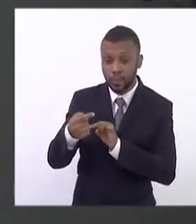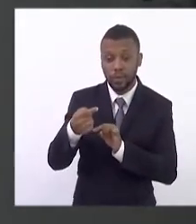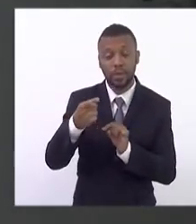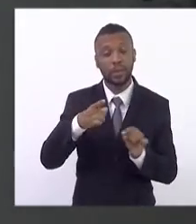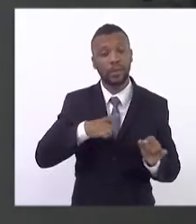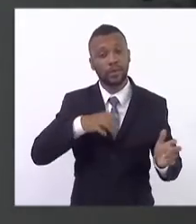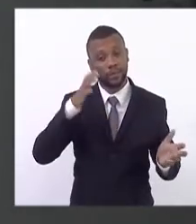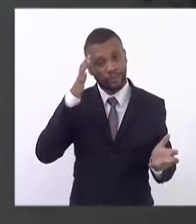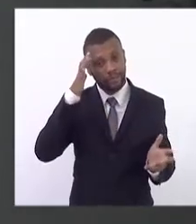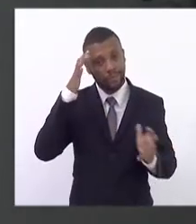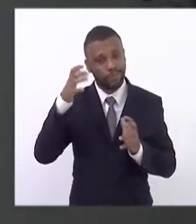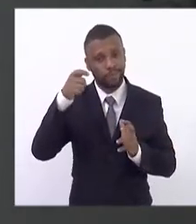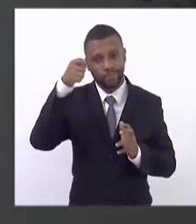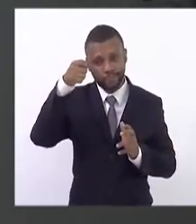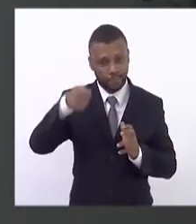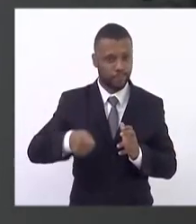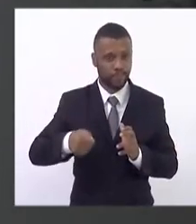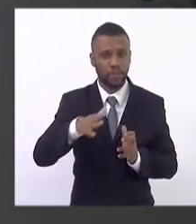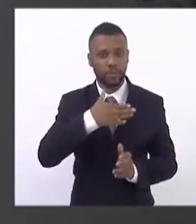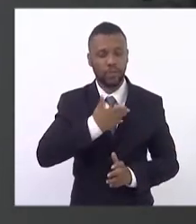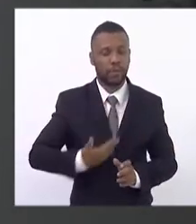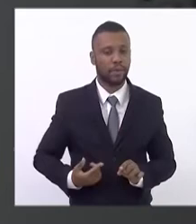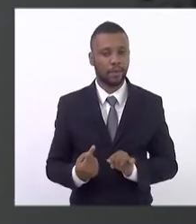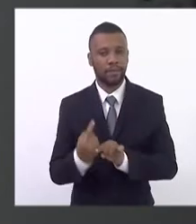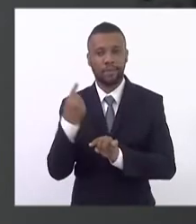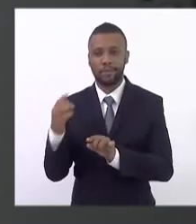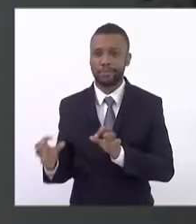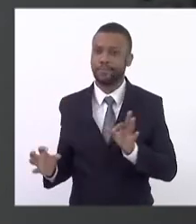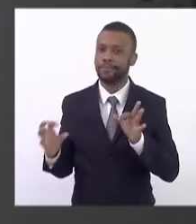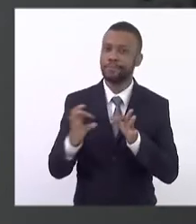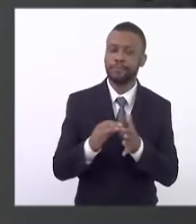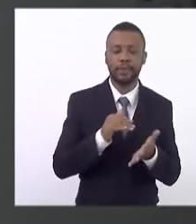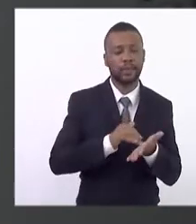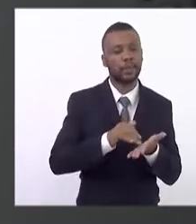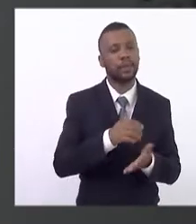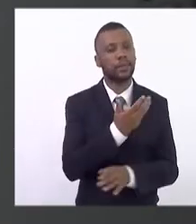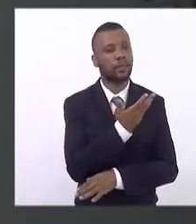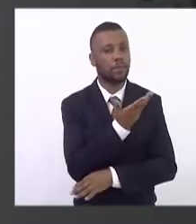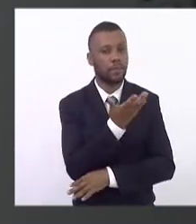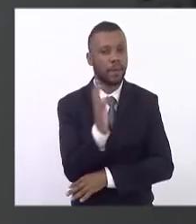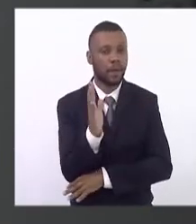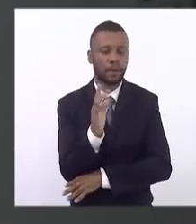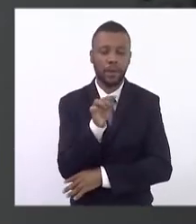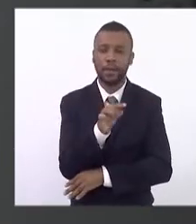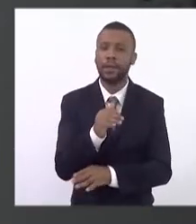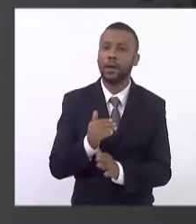para a Secretaria do Ambiente. Essa começou depois, nós estamos